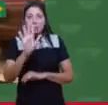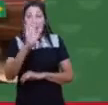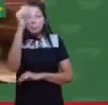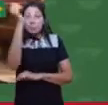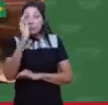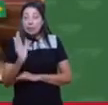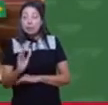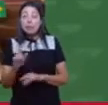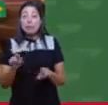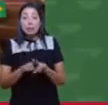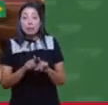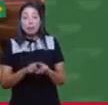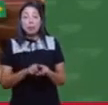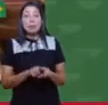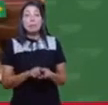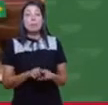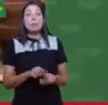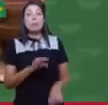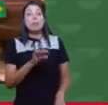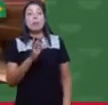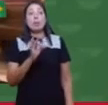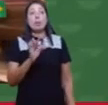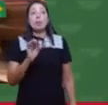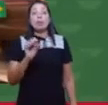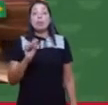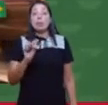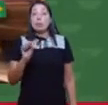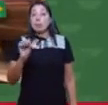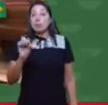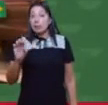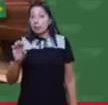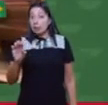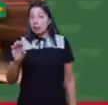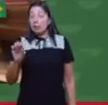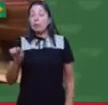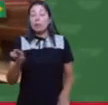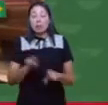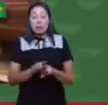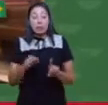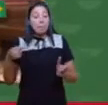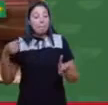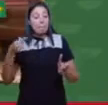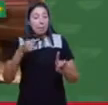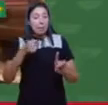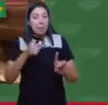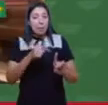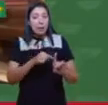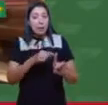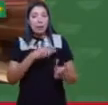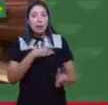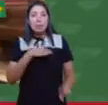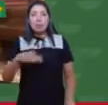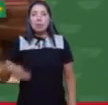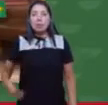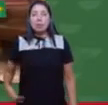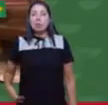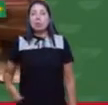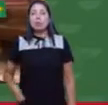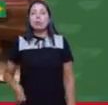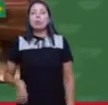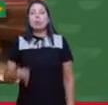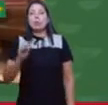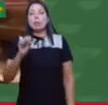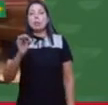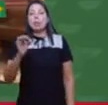como agride o Tribunal Superior Eleitoral, agride ministros do Supremo Tribunal